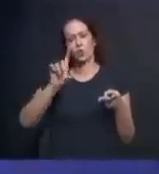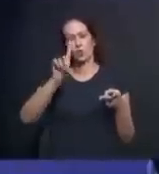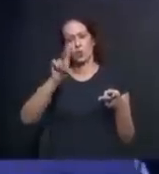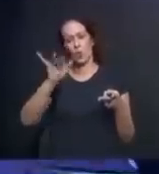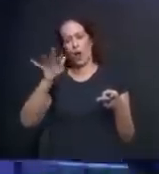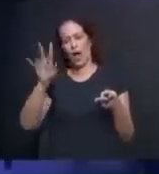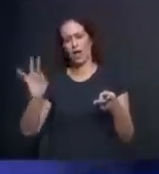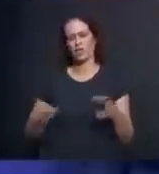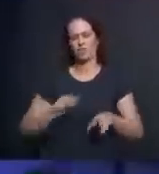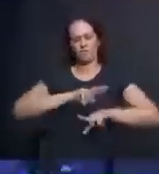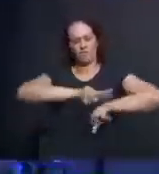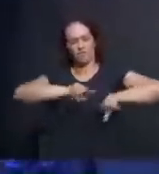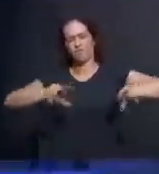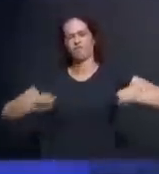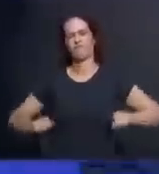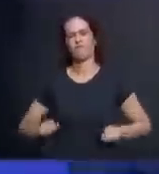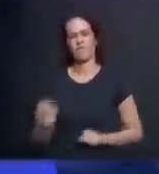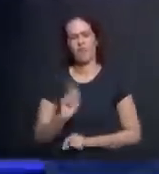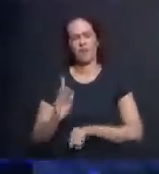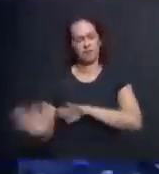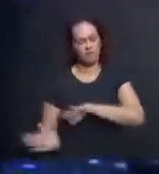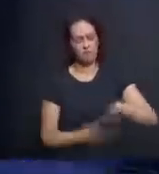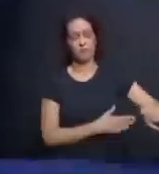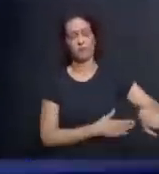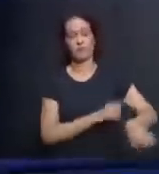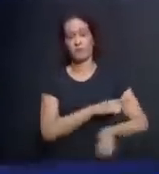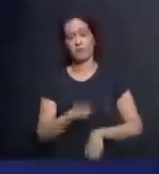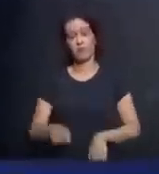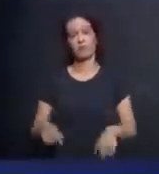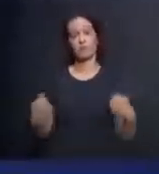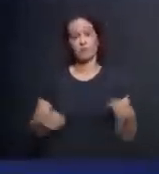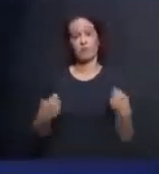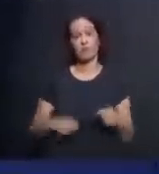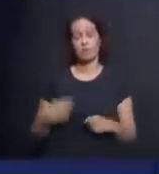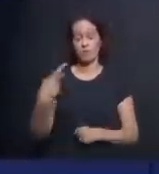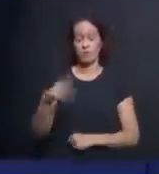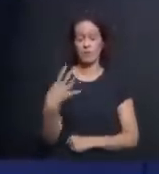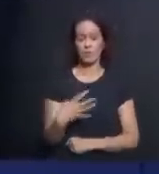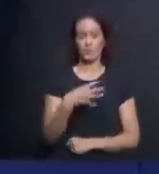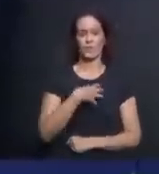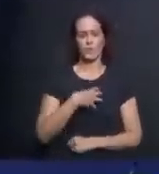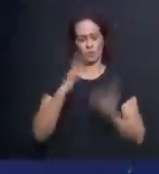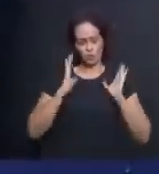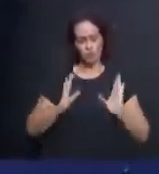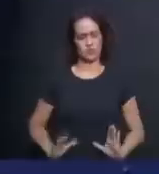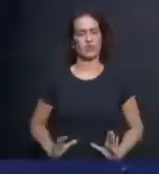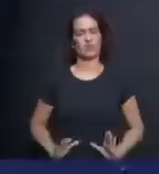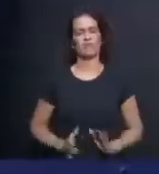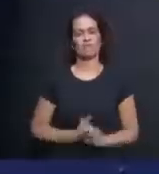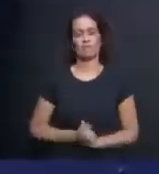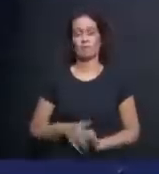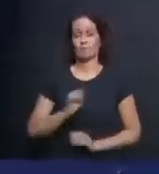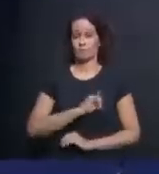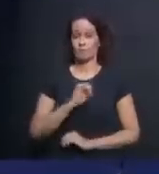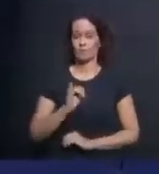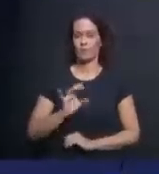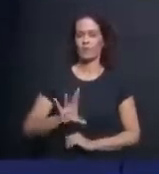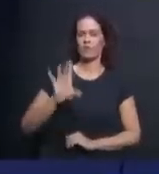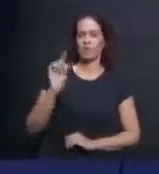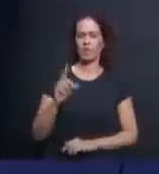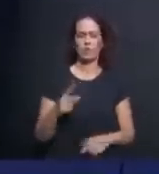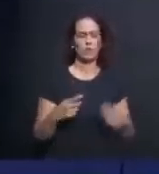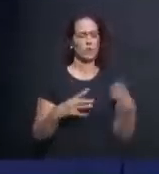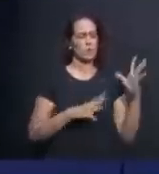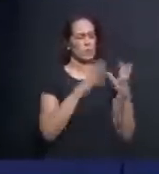Seja você do seu jeito. Deus ama o seu jeito. Gente, se Deus não brigou com o jeito de João